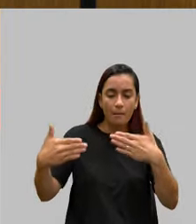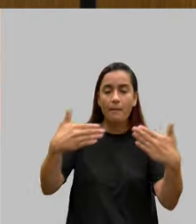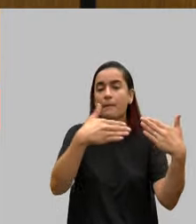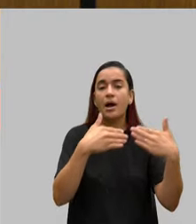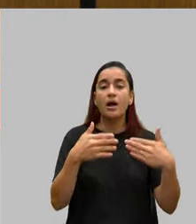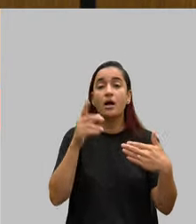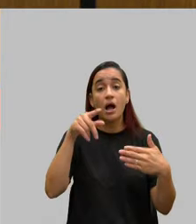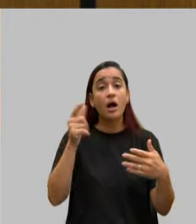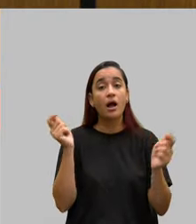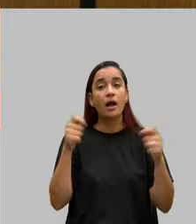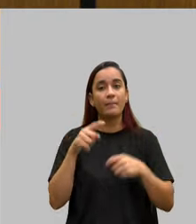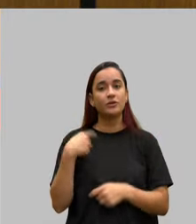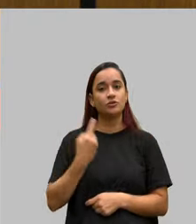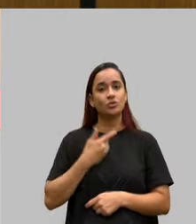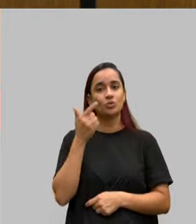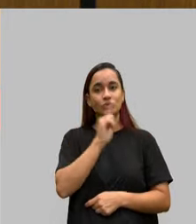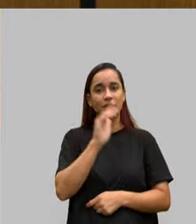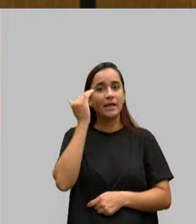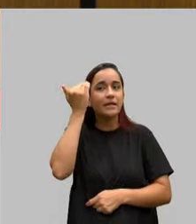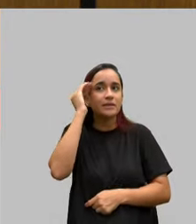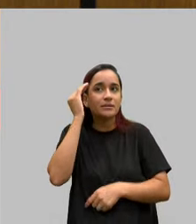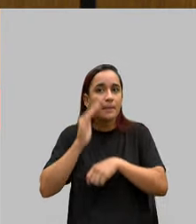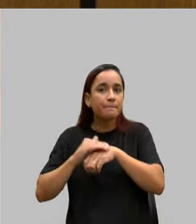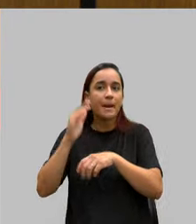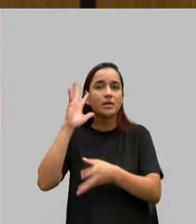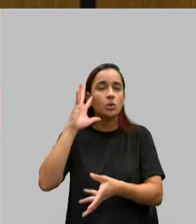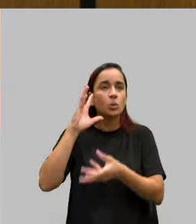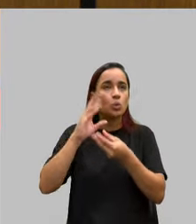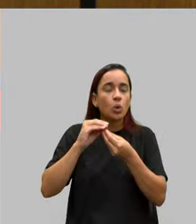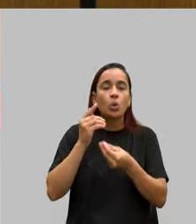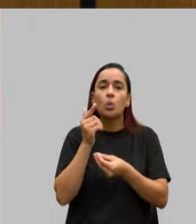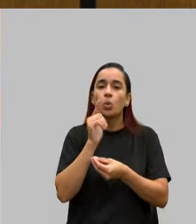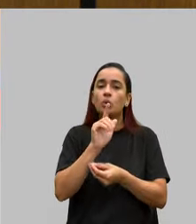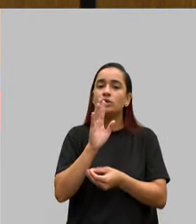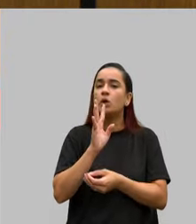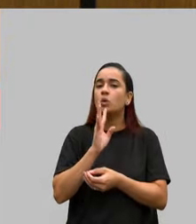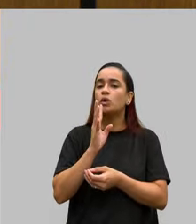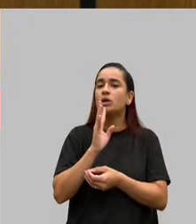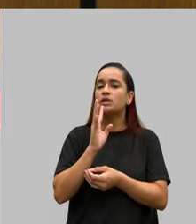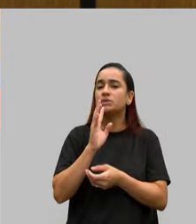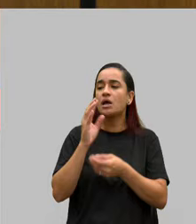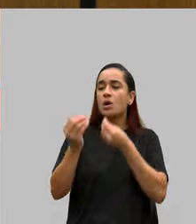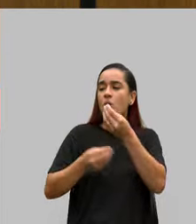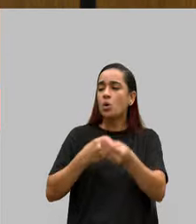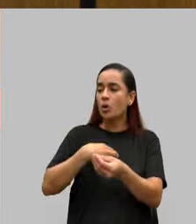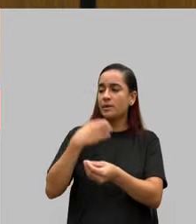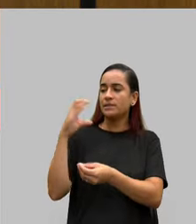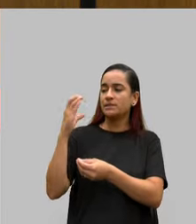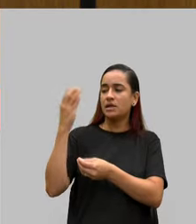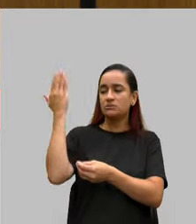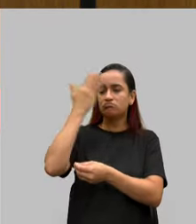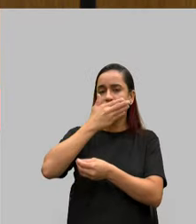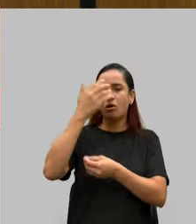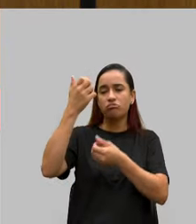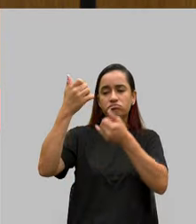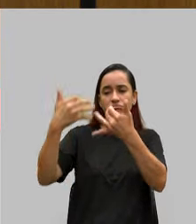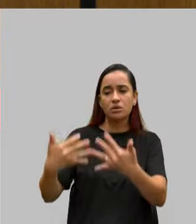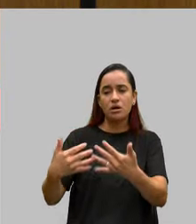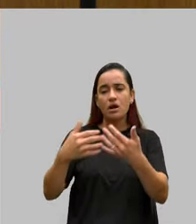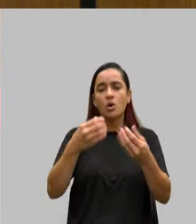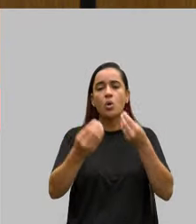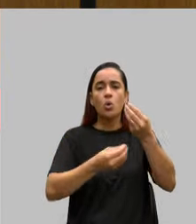mais ah conhecer as evidências científicas conhecer as necessidades de regulação que o mercado tem